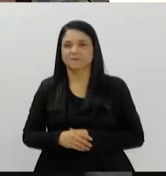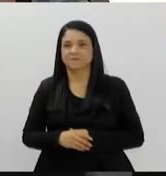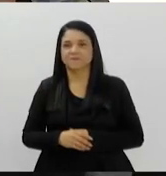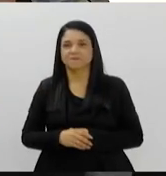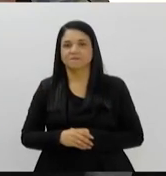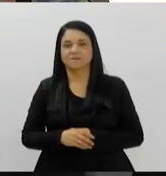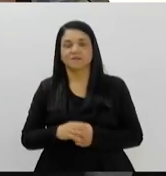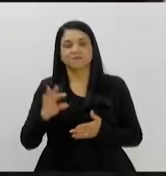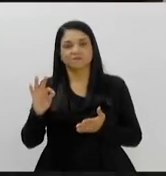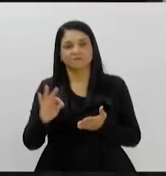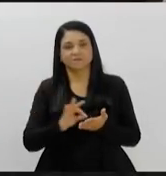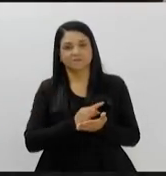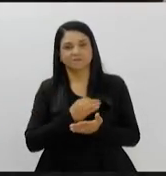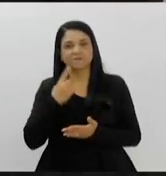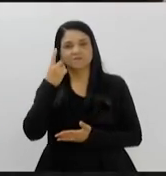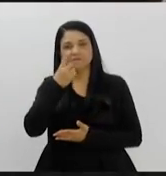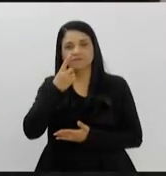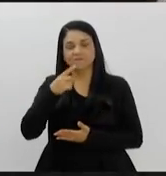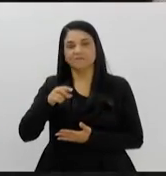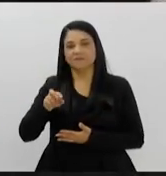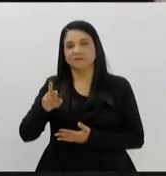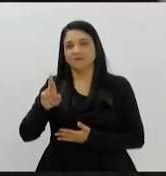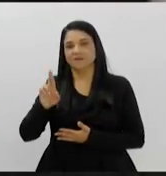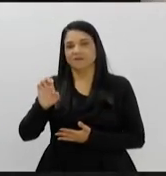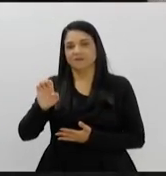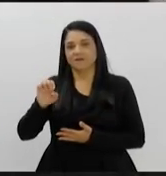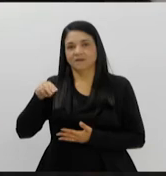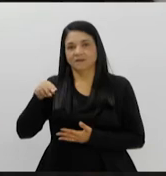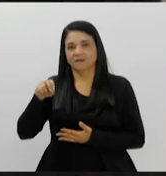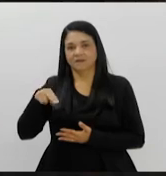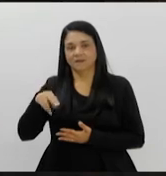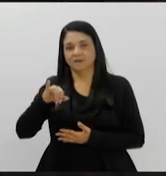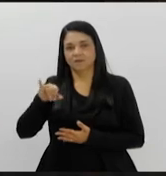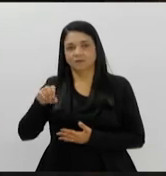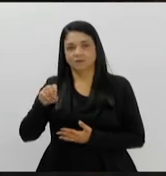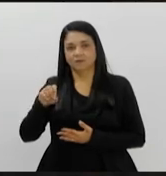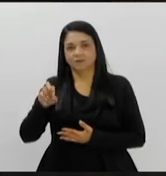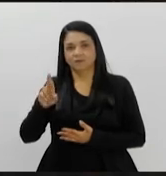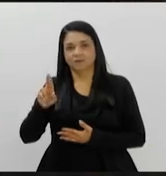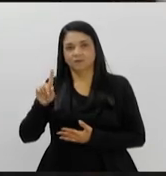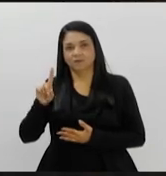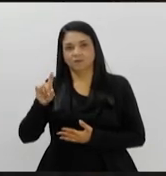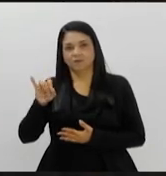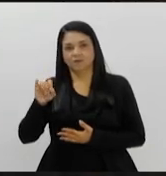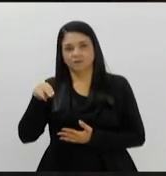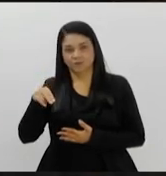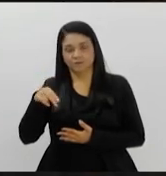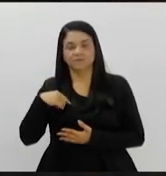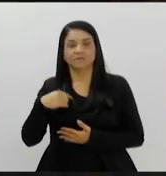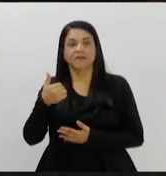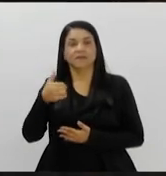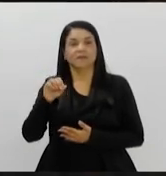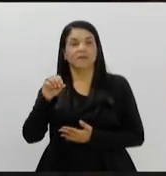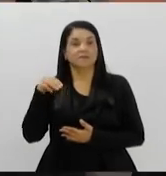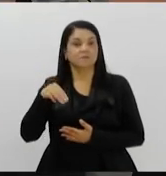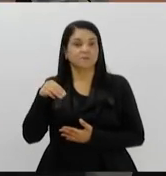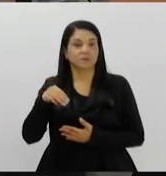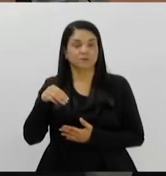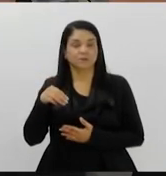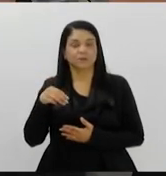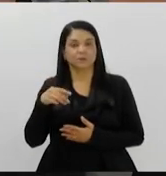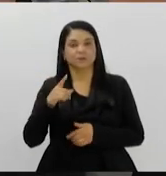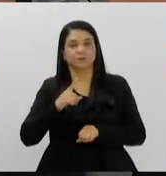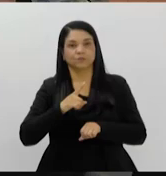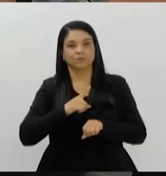Próximo orador inscrito é o nobre deputado Renan Jordi. Vossa Excelência dispõe de 10 minutos no tempo regimental.